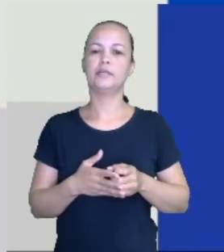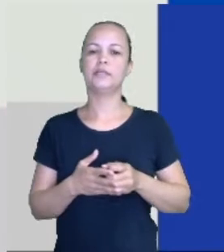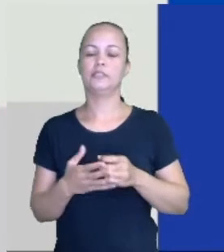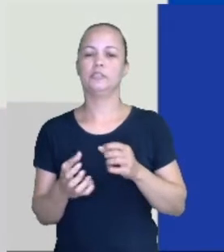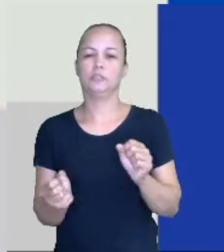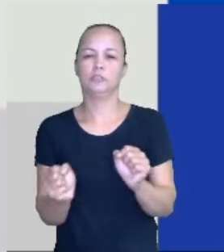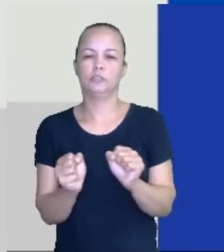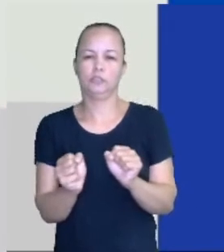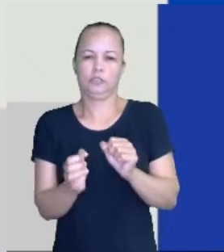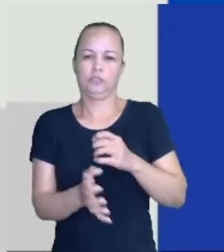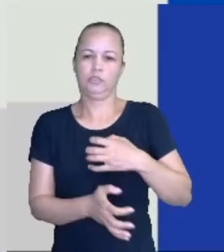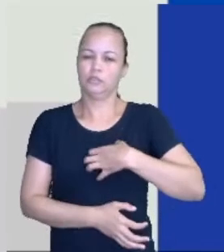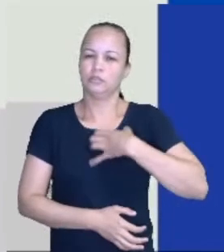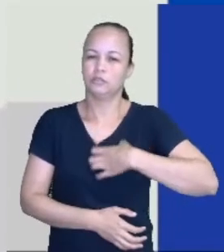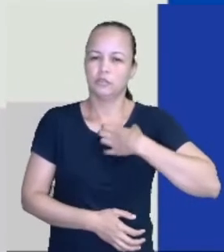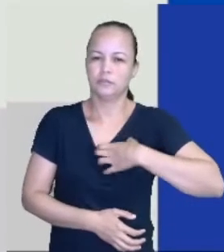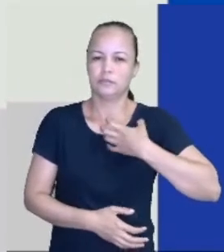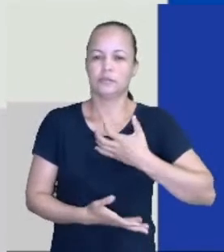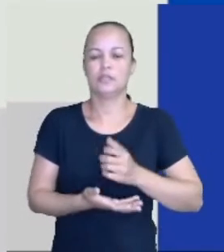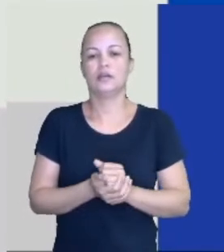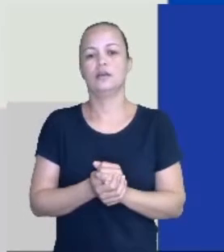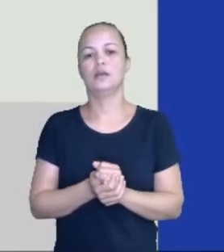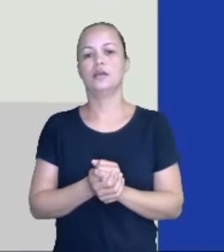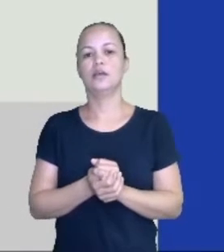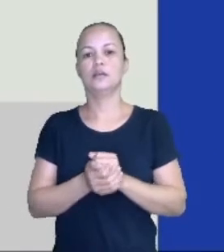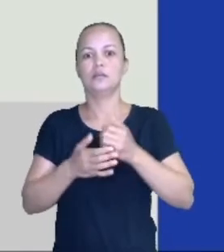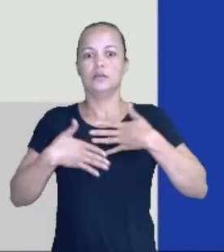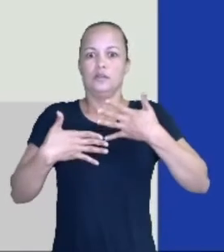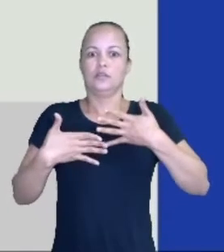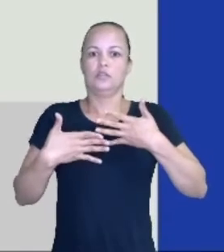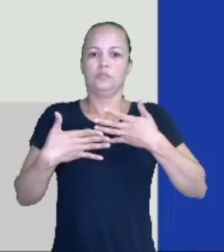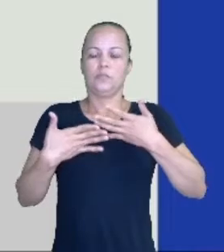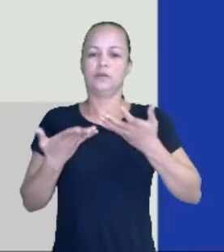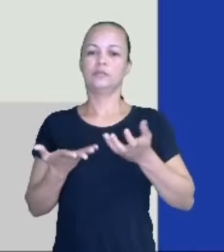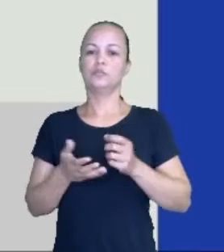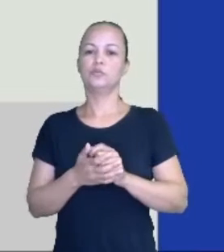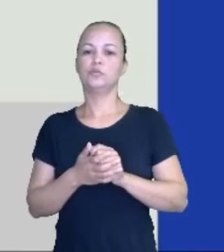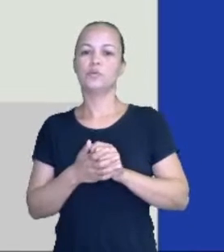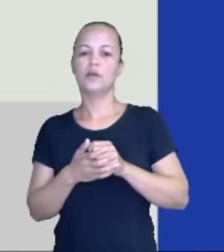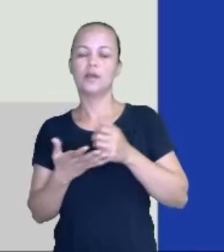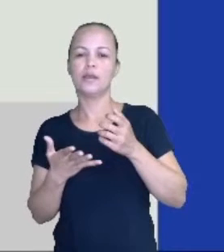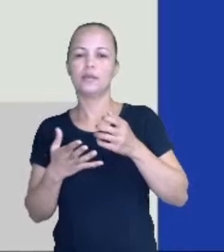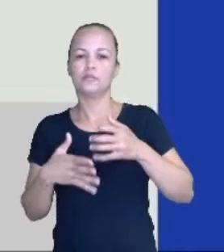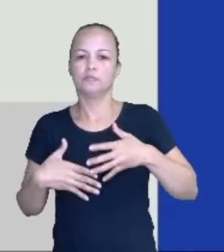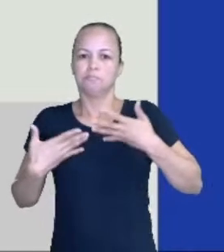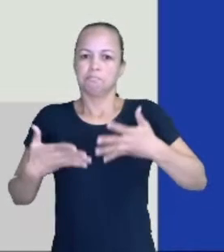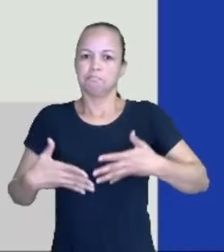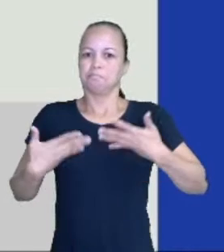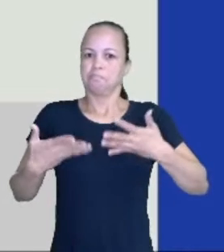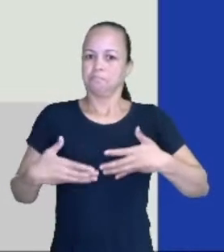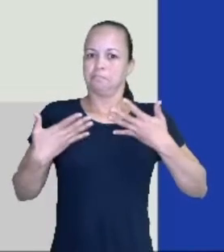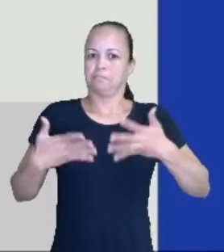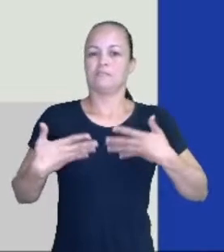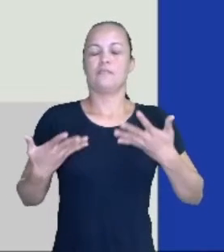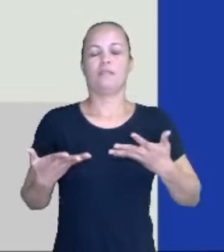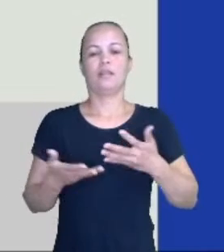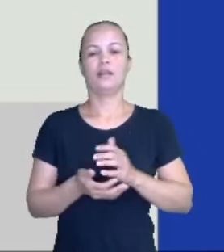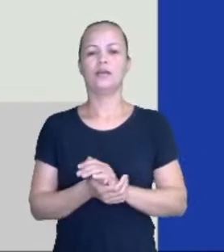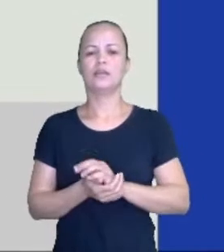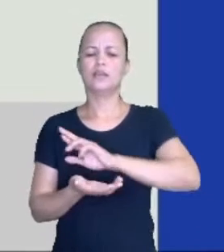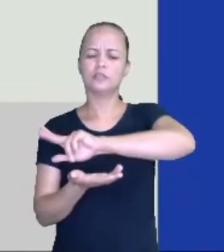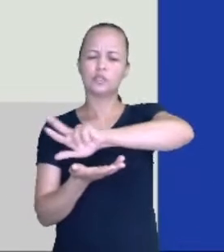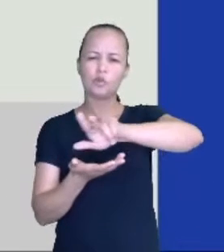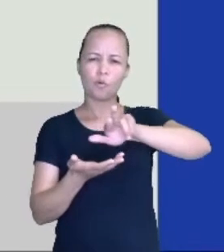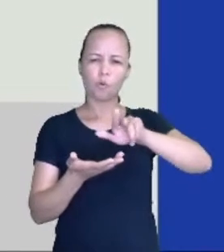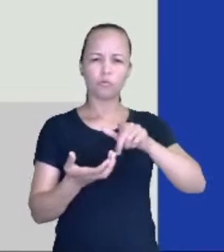indignação, raiva, espanto, susto, exaltação, entusiasmo, entre